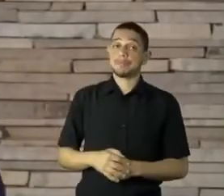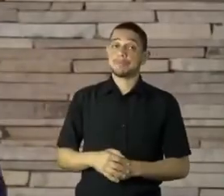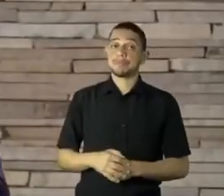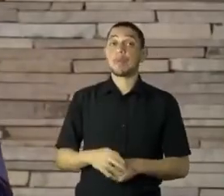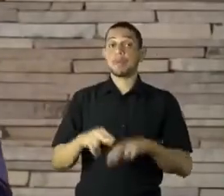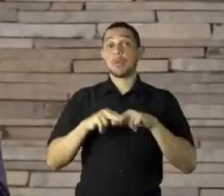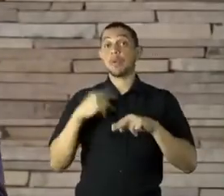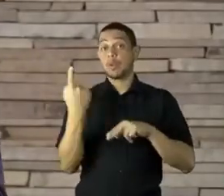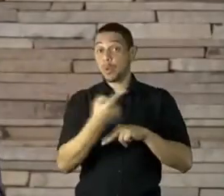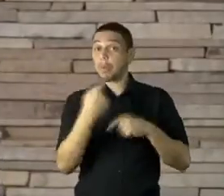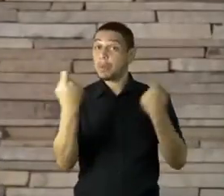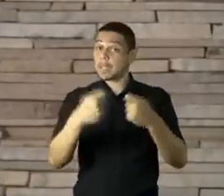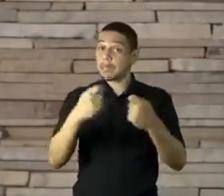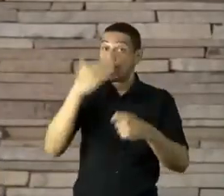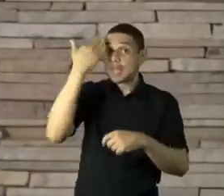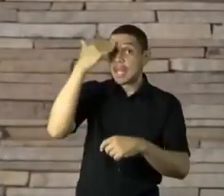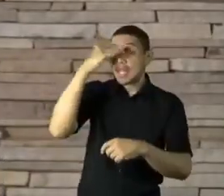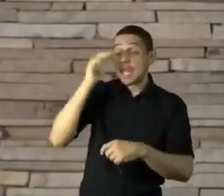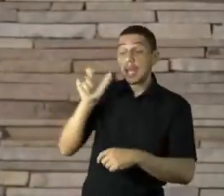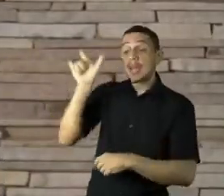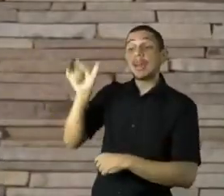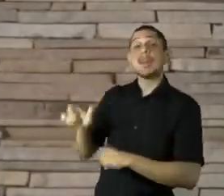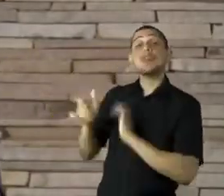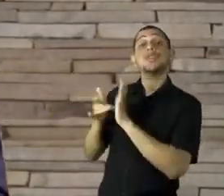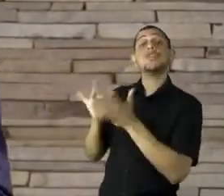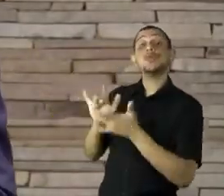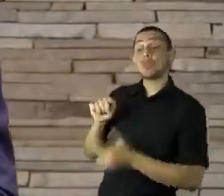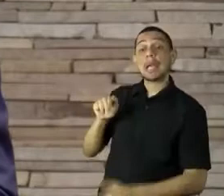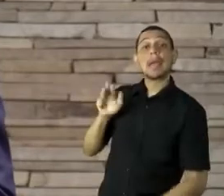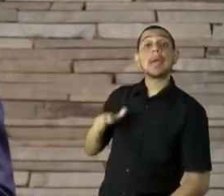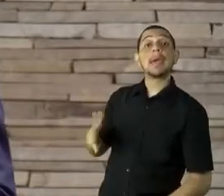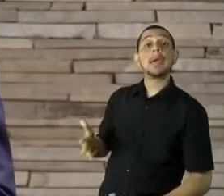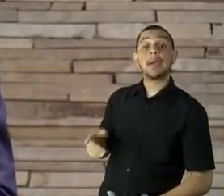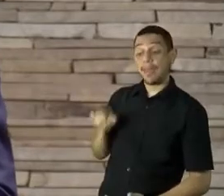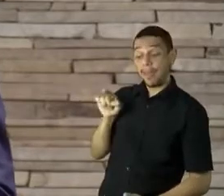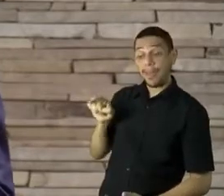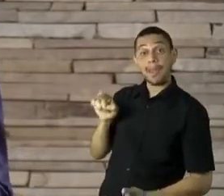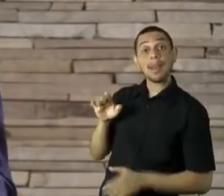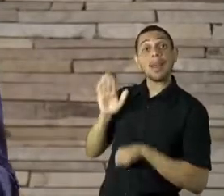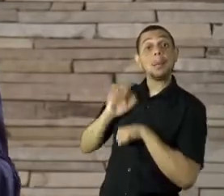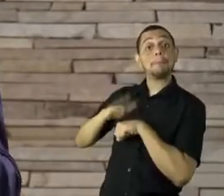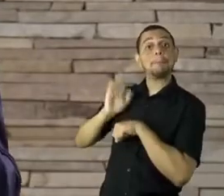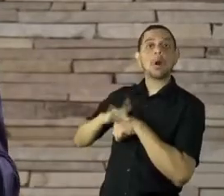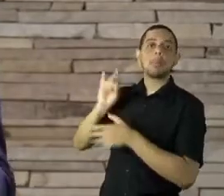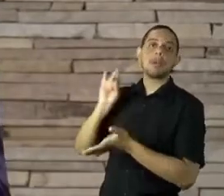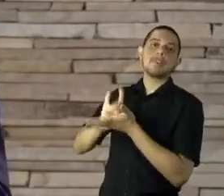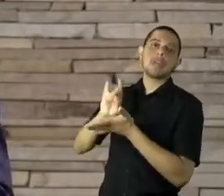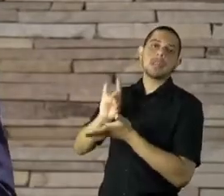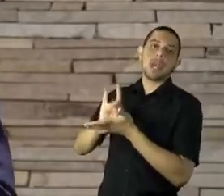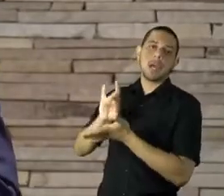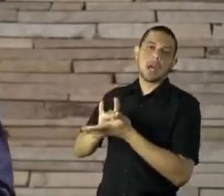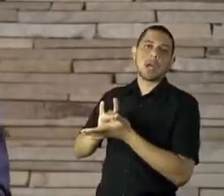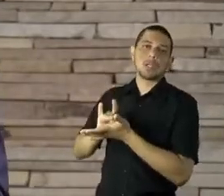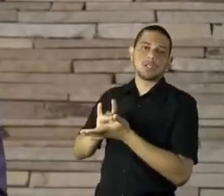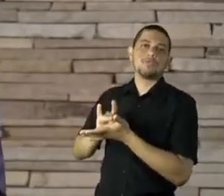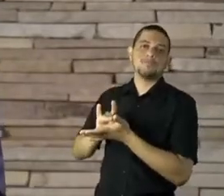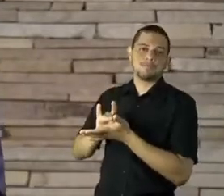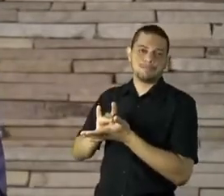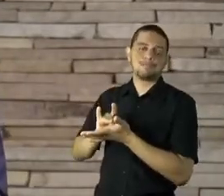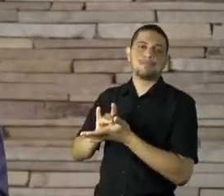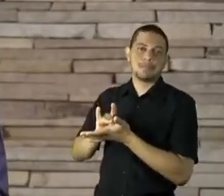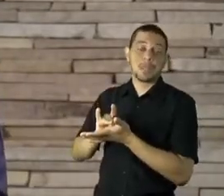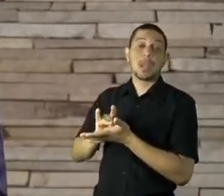entender quem é Jesus Ele é a verdade nele ele é a verdade encarnada